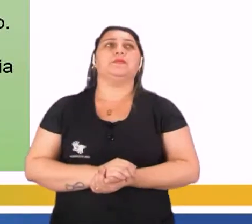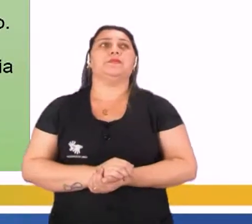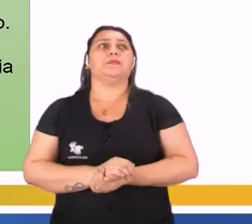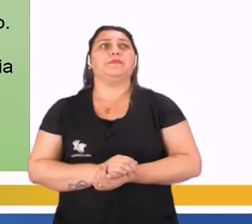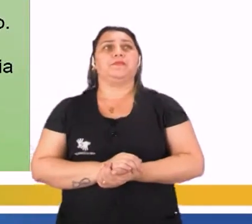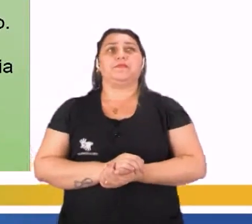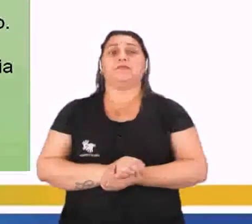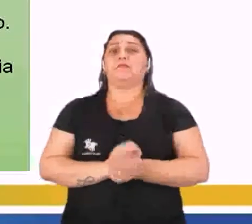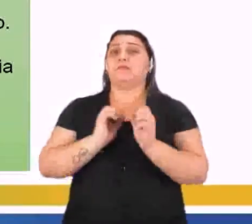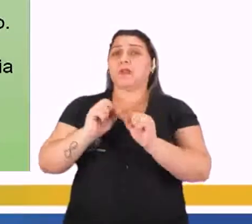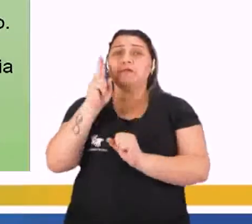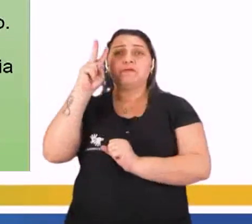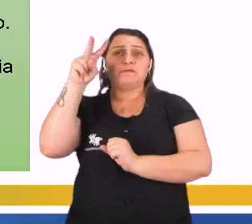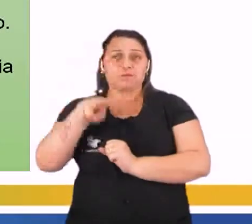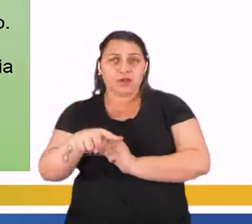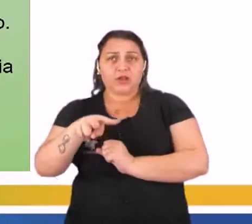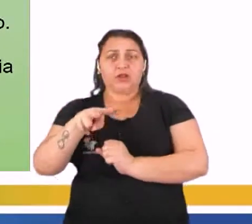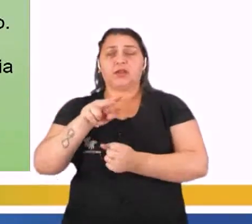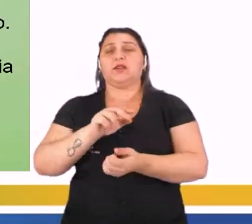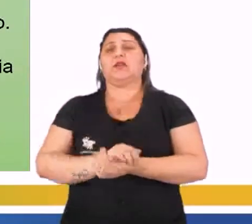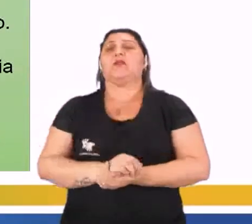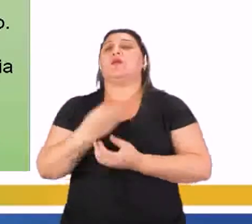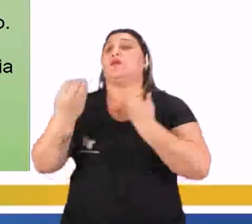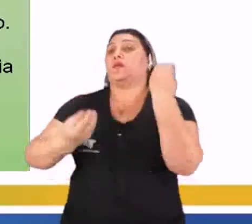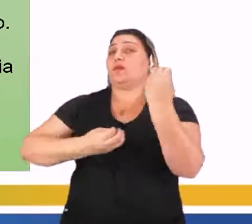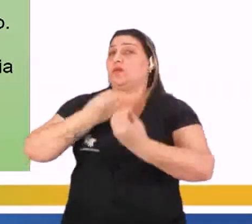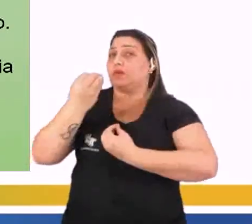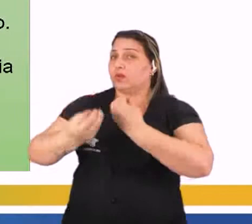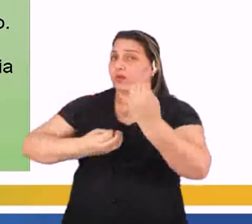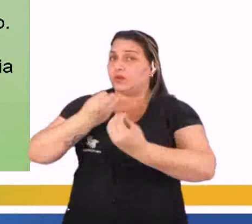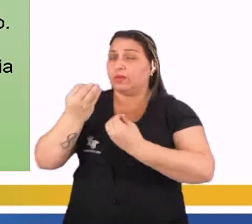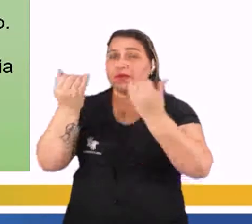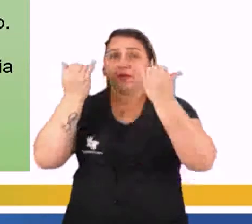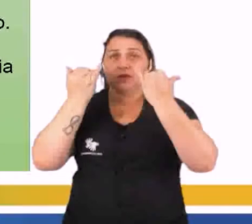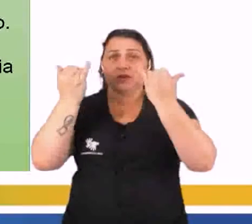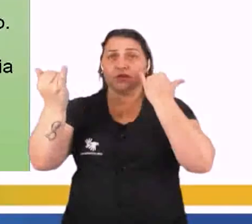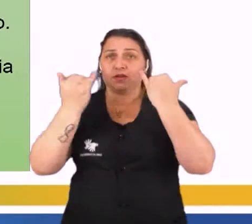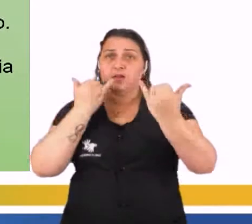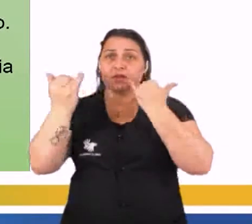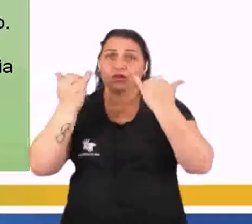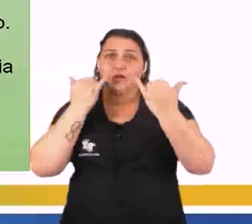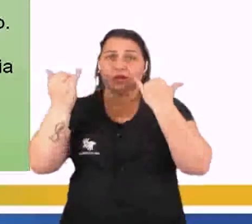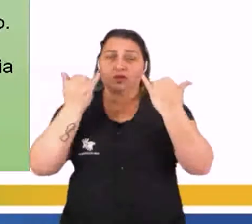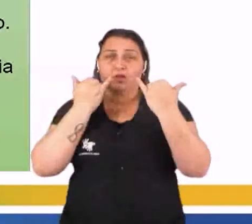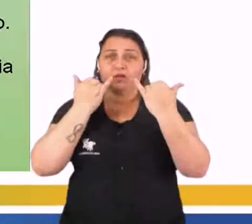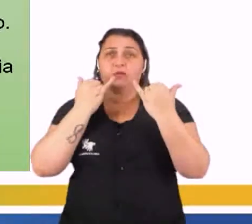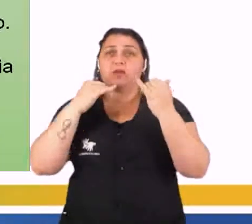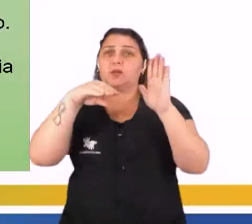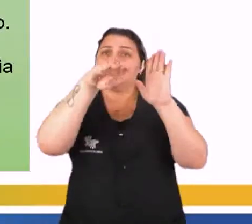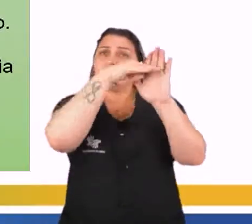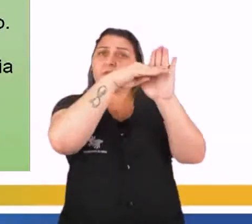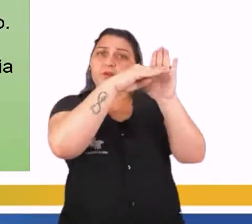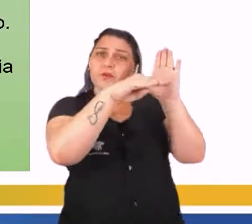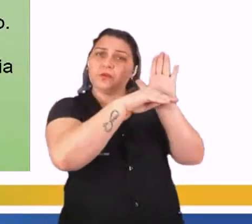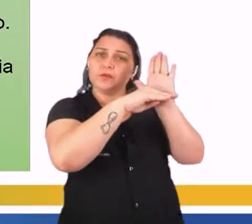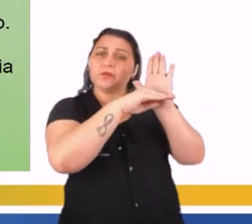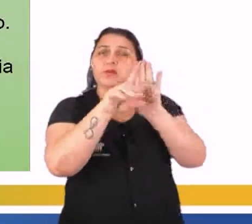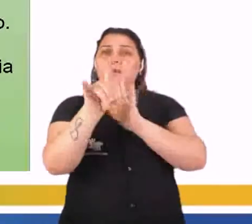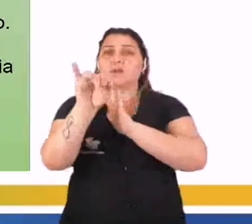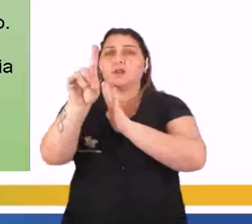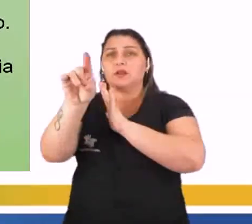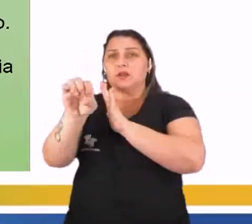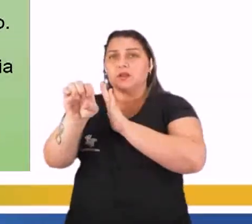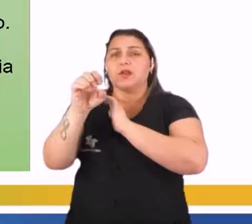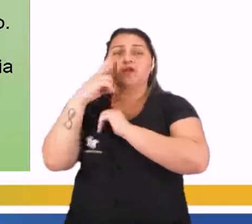e aqui a gente vai poder observar como é as informações estão da dessa notícia estão nesse